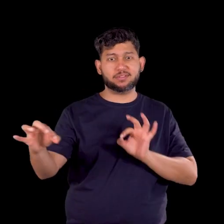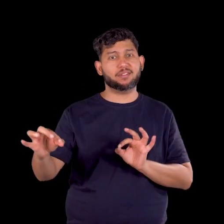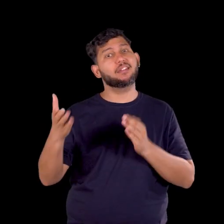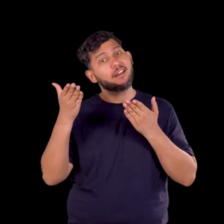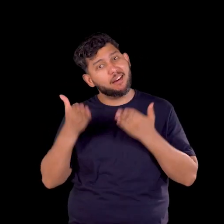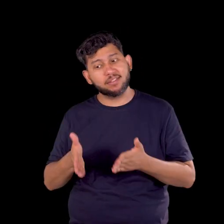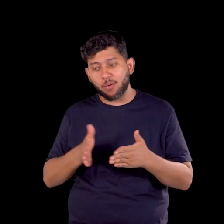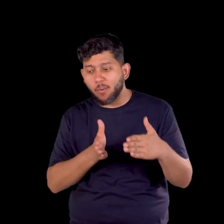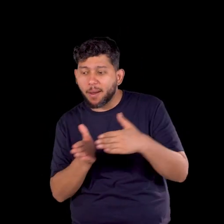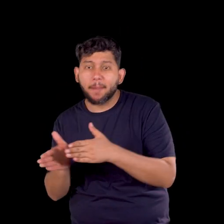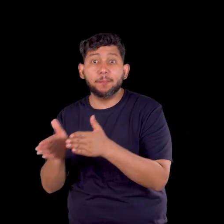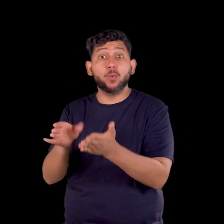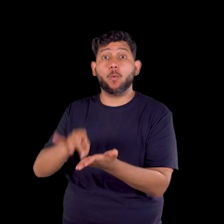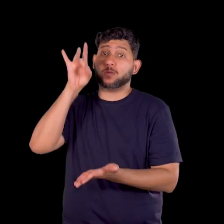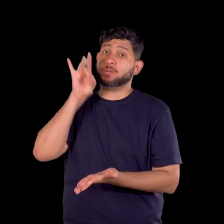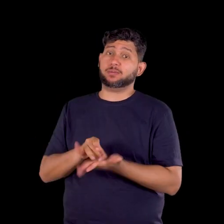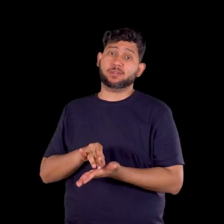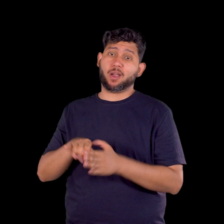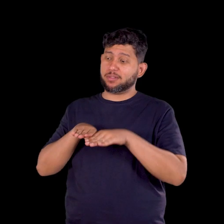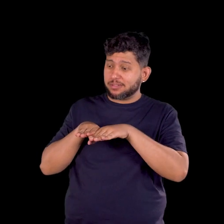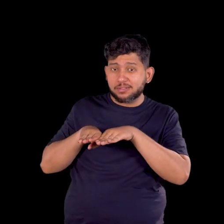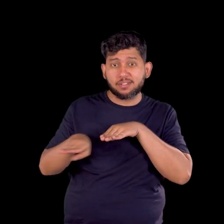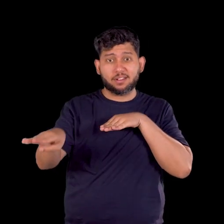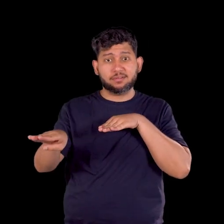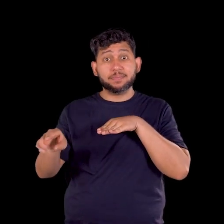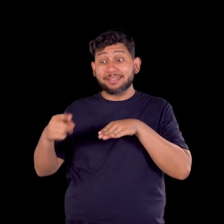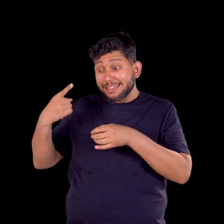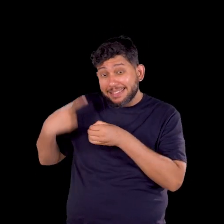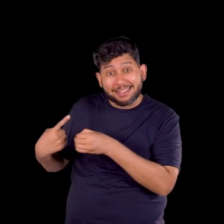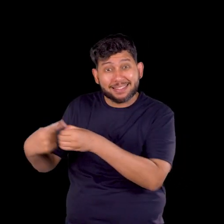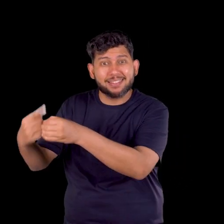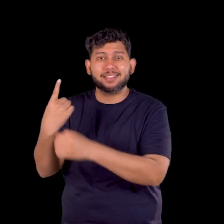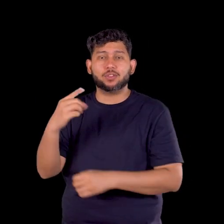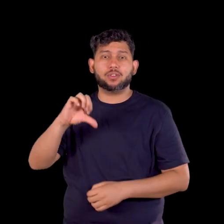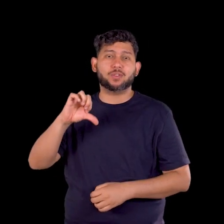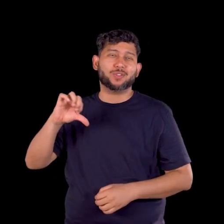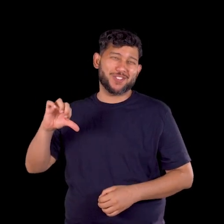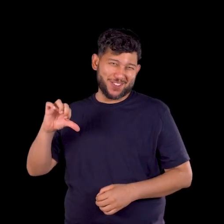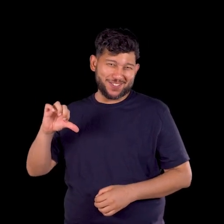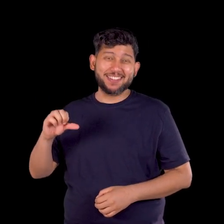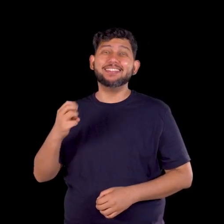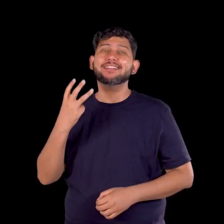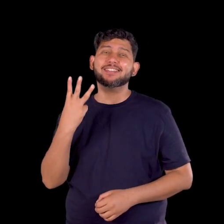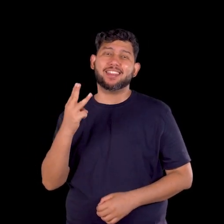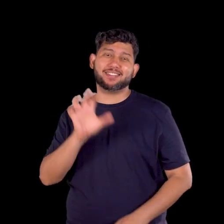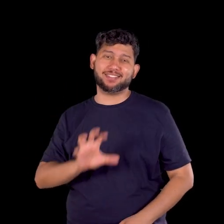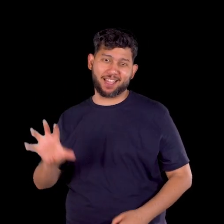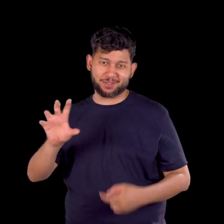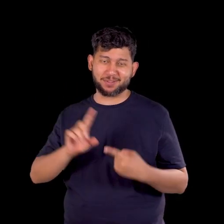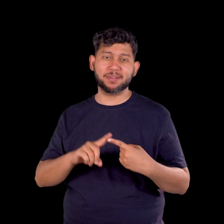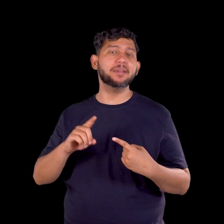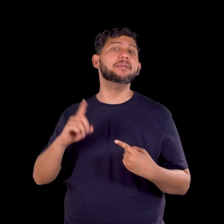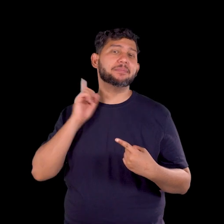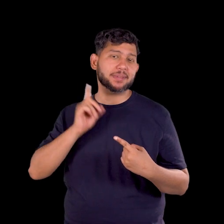assim, caminhos oficiais passando por 199 cidades em 3 estados, Minas Gerais, Rio de